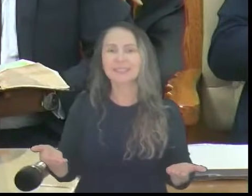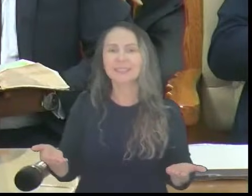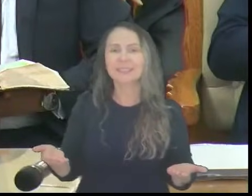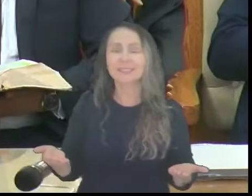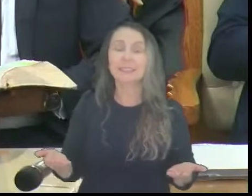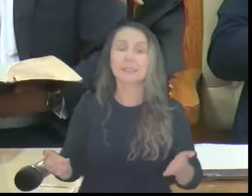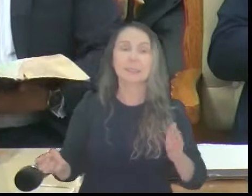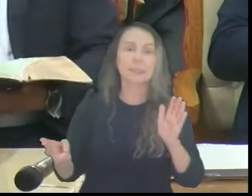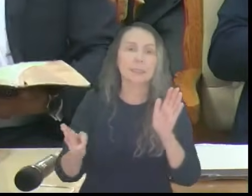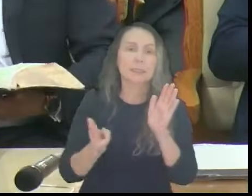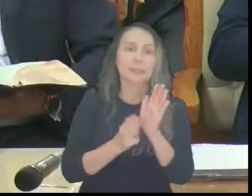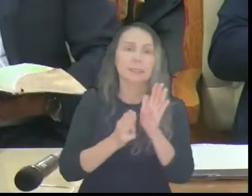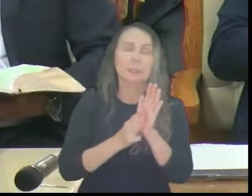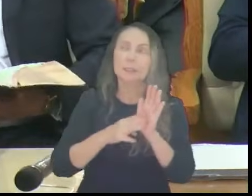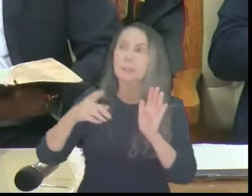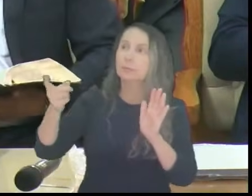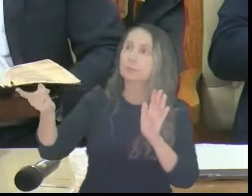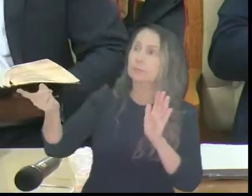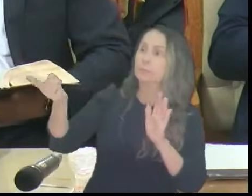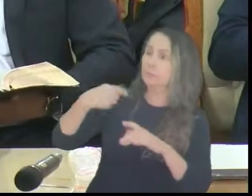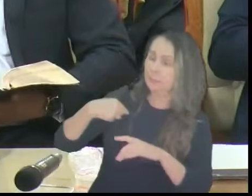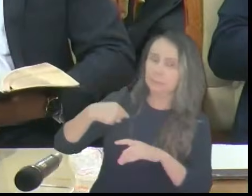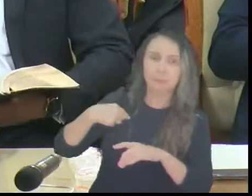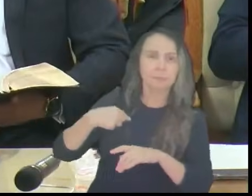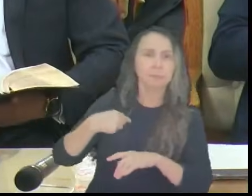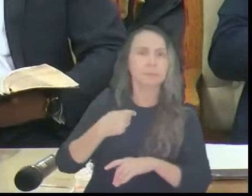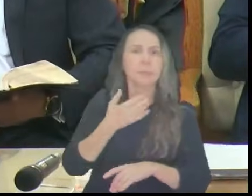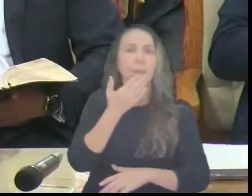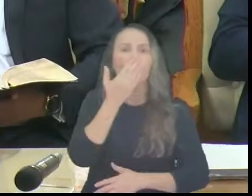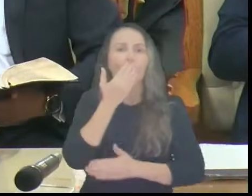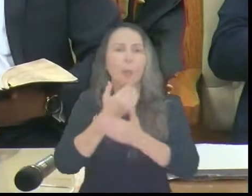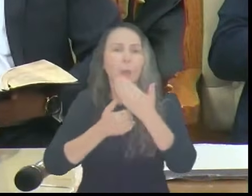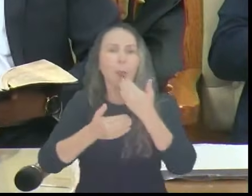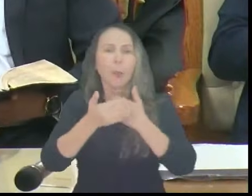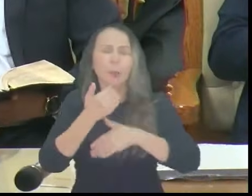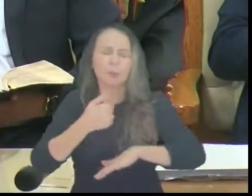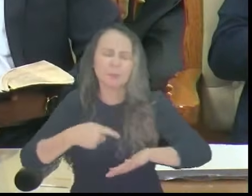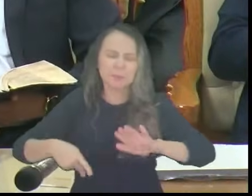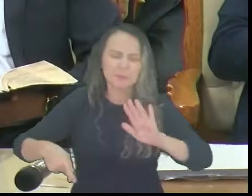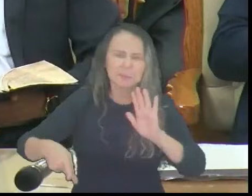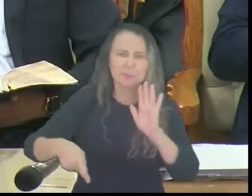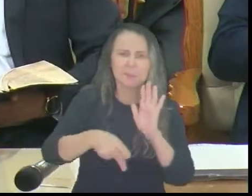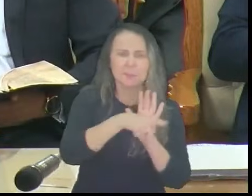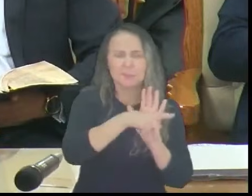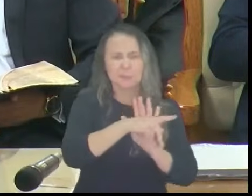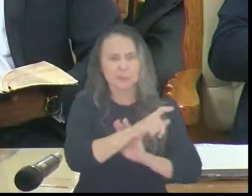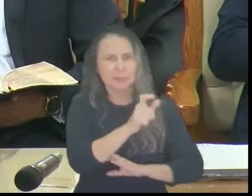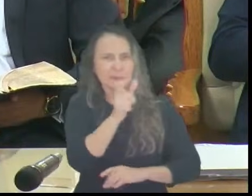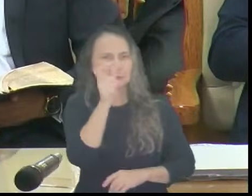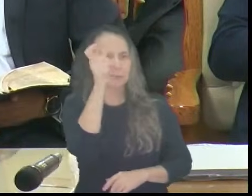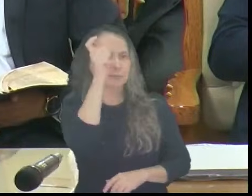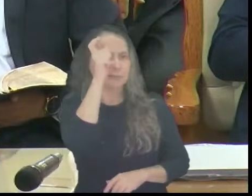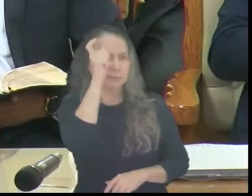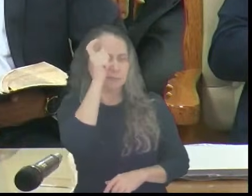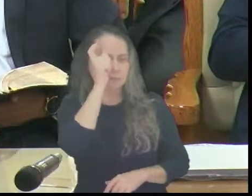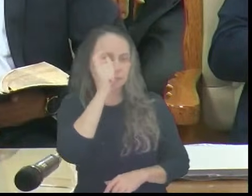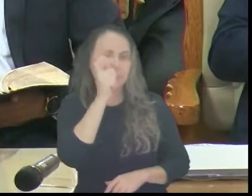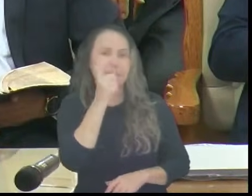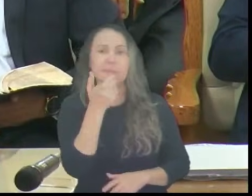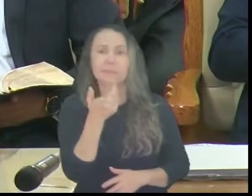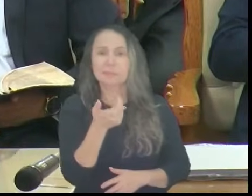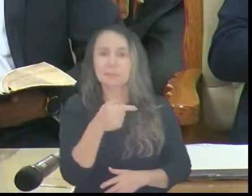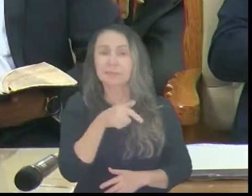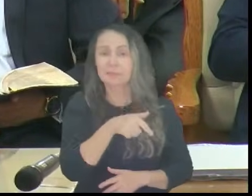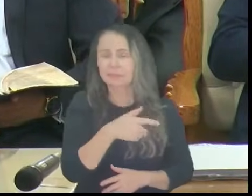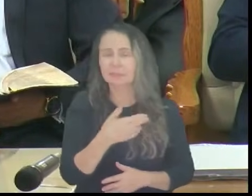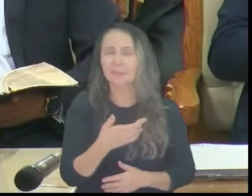Daniel recebeu ordem para comer aquelas comidas contaminadas, comida que o judeu não podia comer, que eram sombra. Aquilo ali para